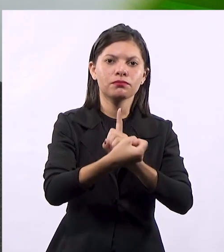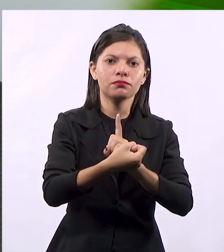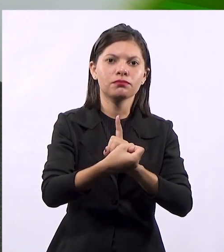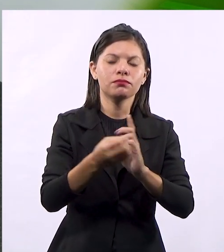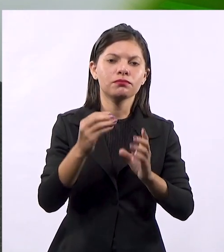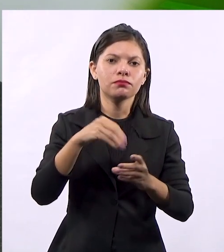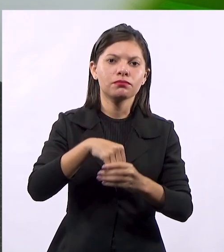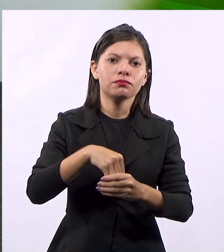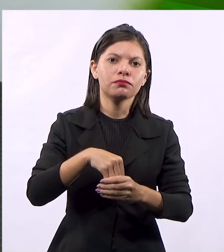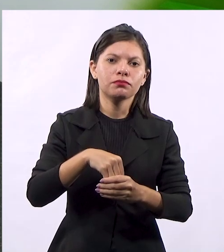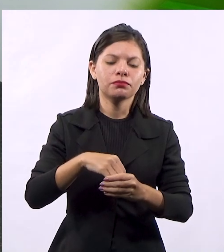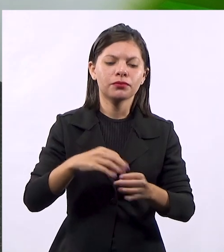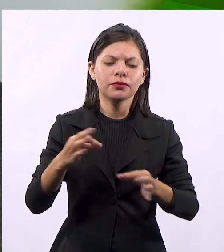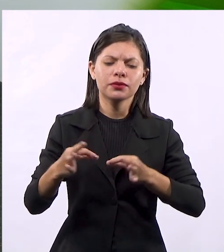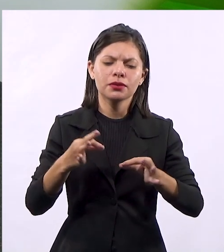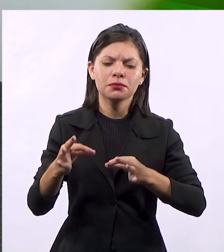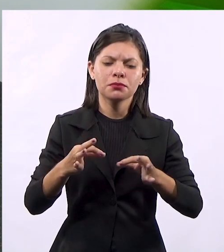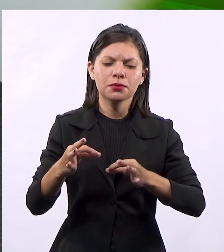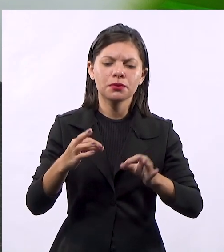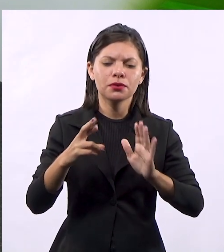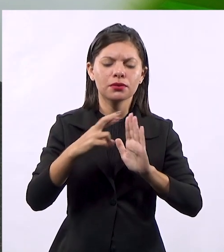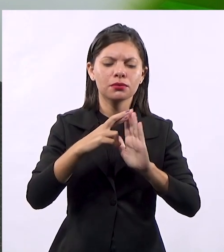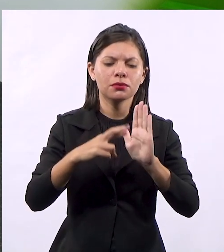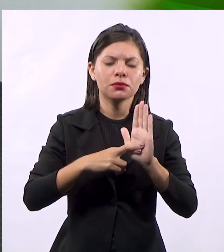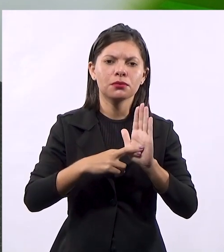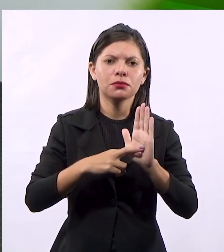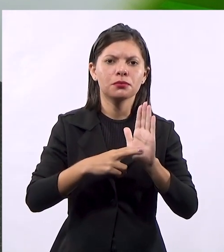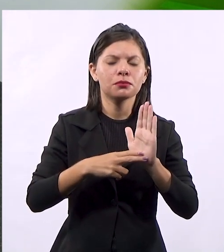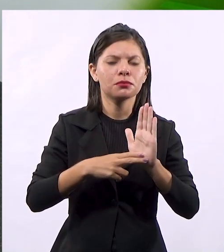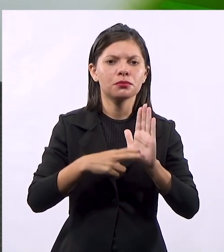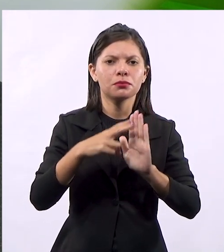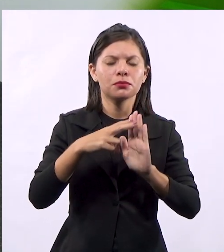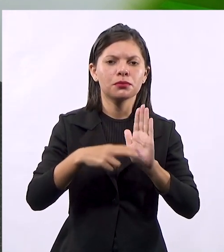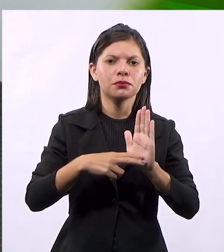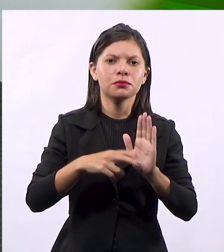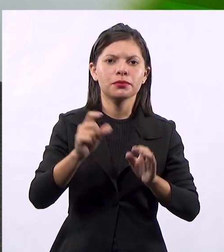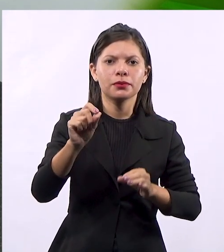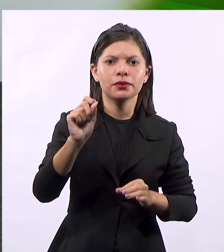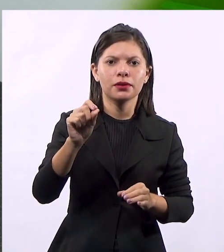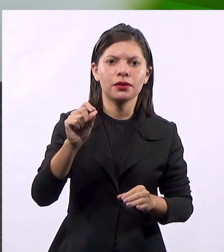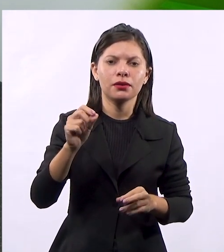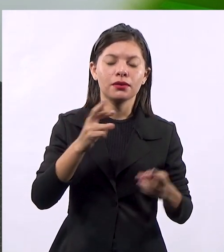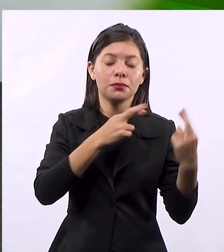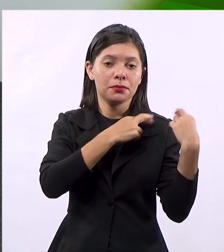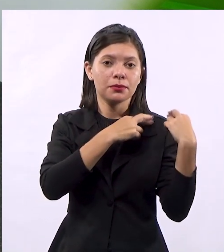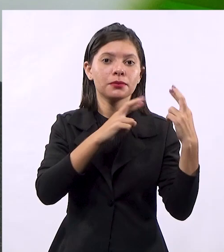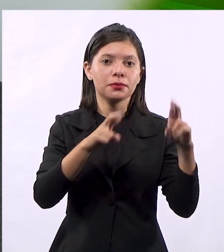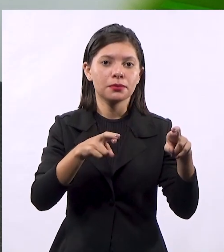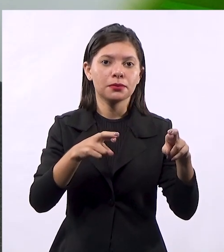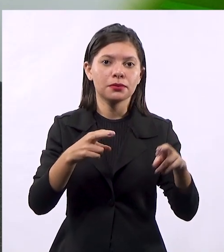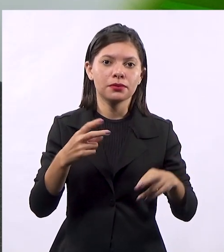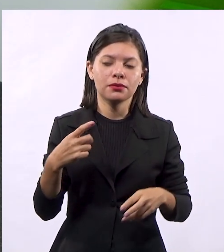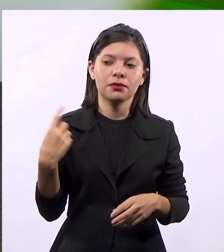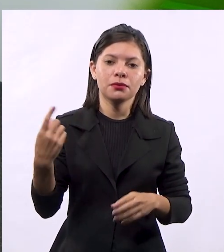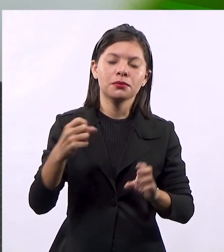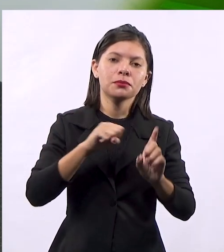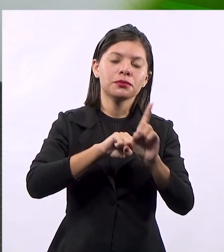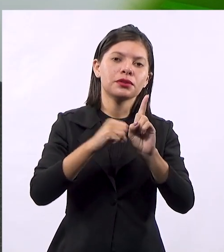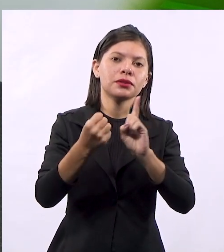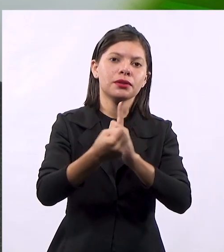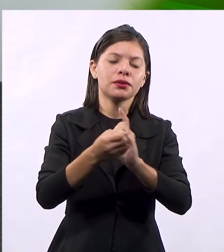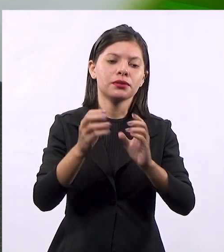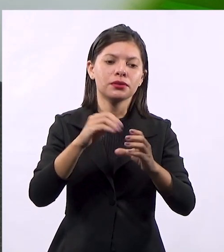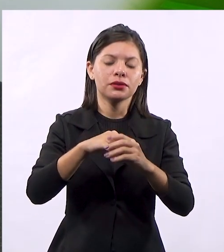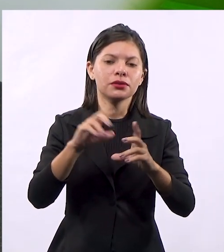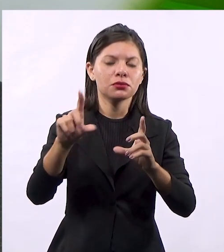assim, o governo eleito é o responsável pela criação e aplicação das normas gerais e individuais da ordem